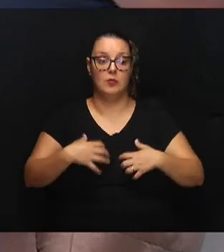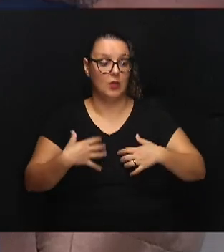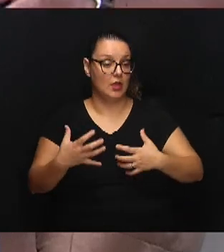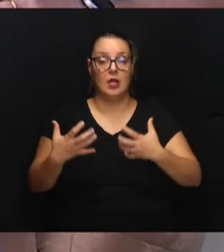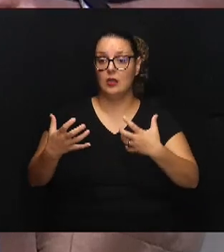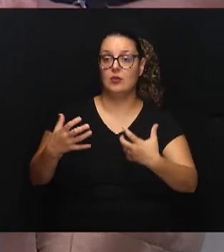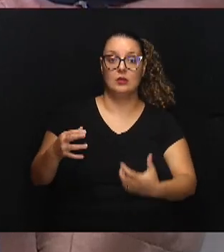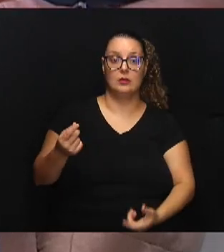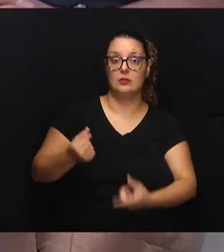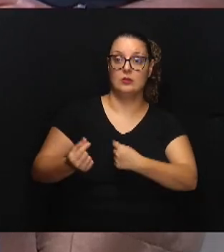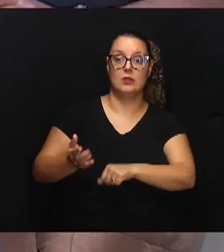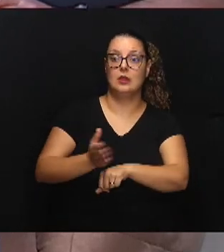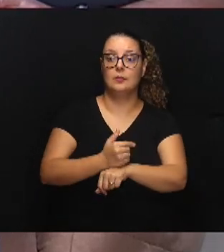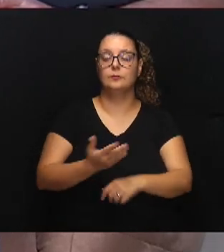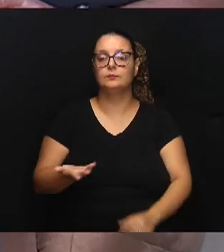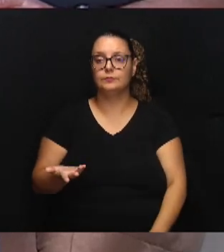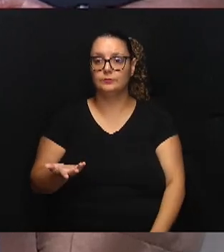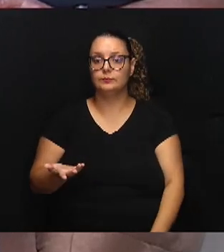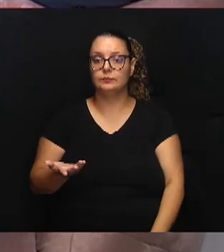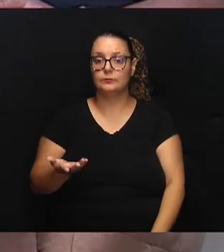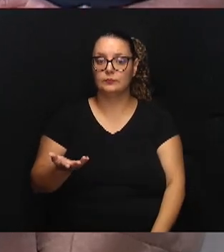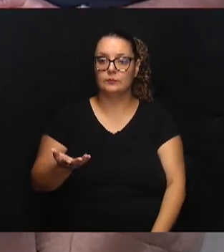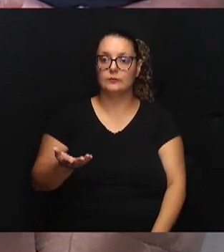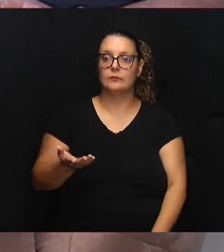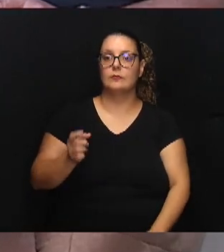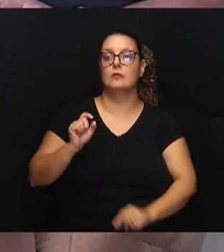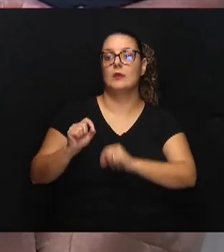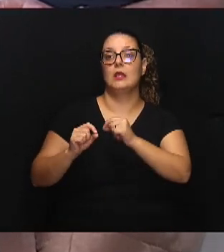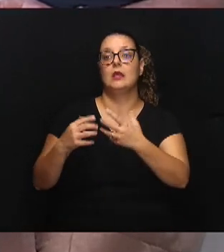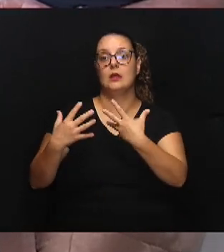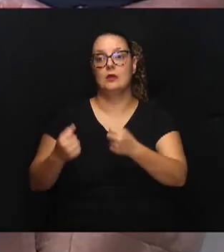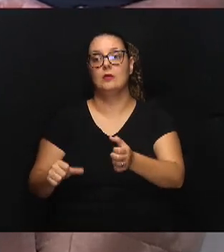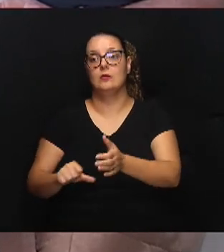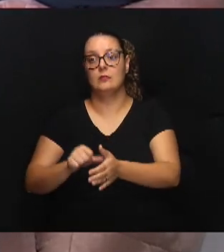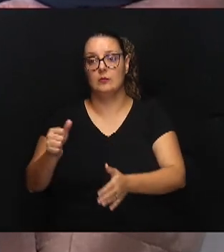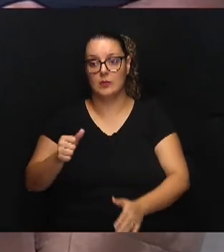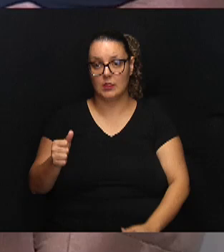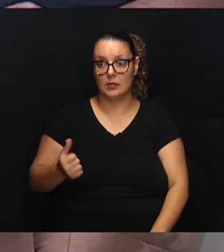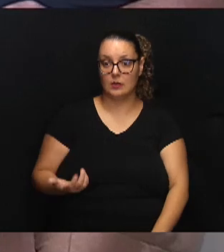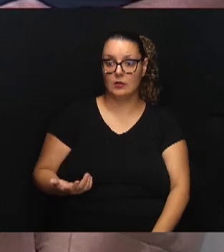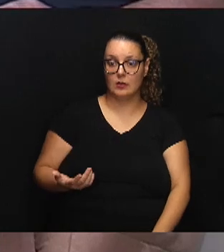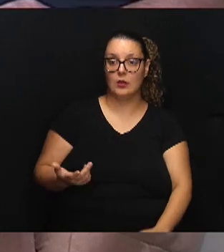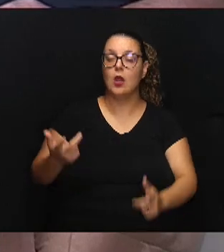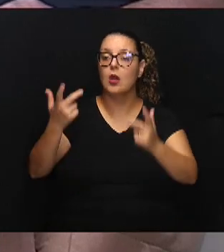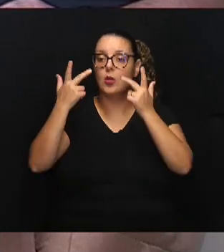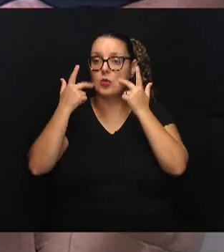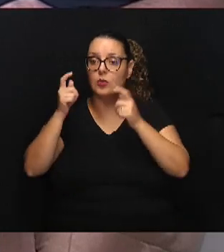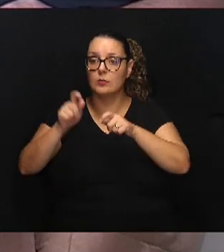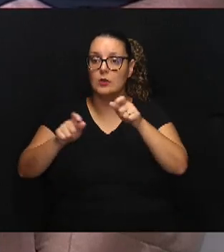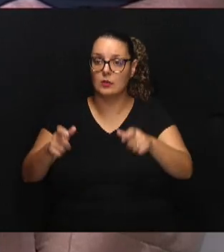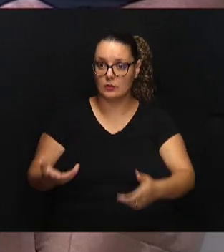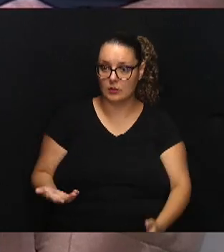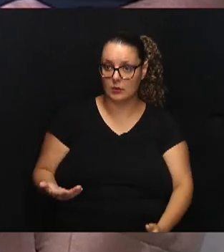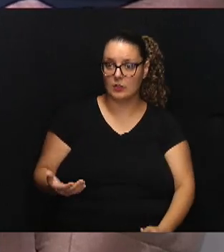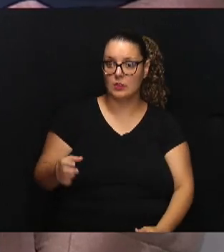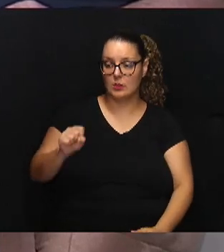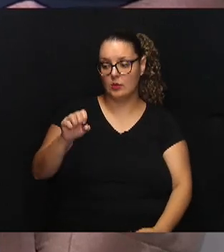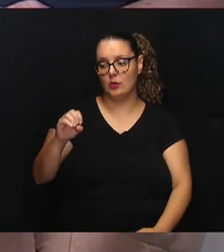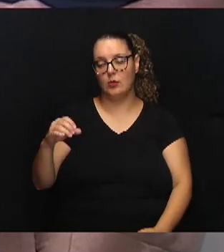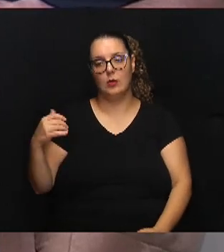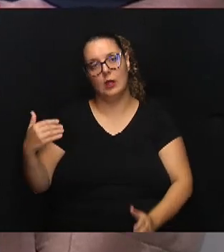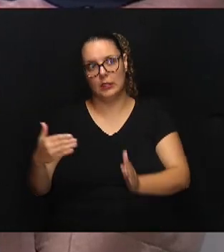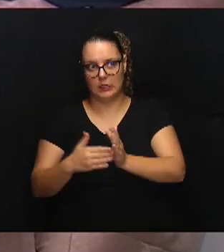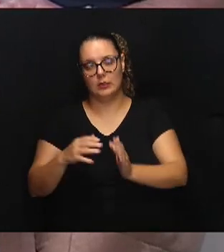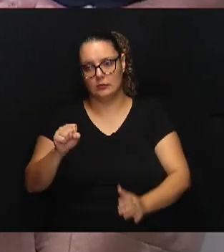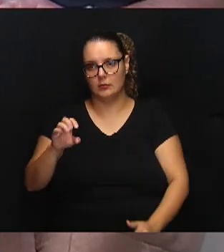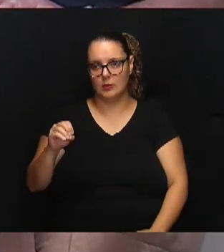quero receber o dinheiro antes, tá? Quem recebe primeiro a restituição? Normalmente as pessoas até 80 anos,